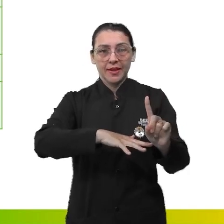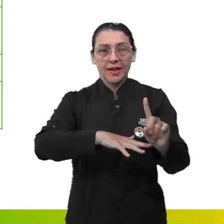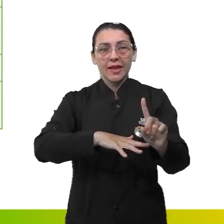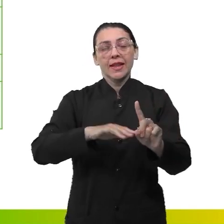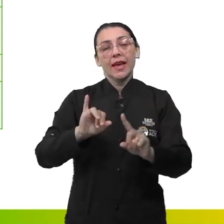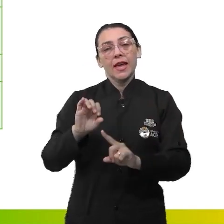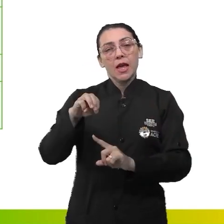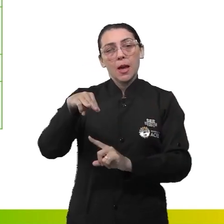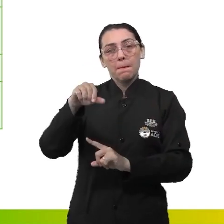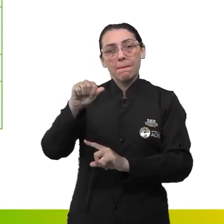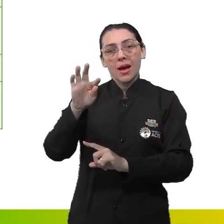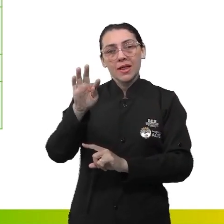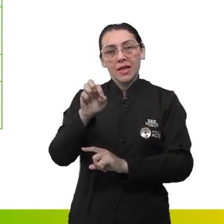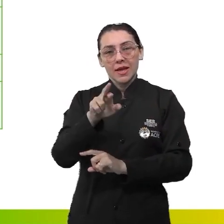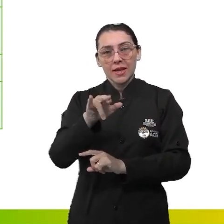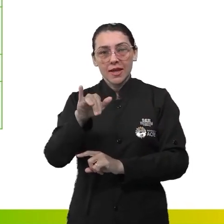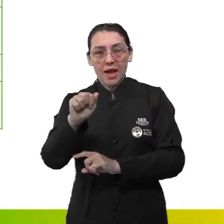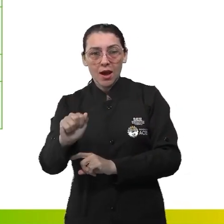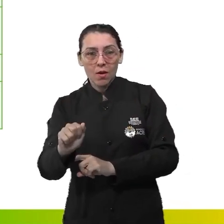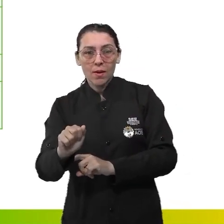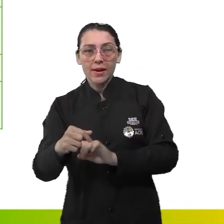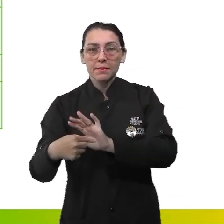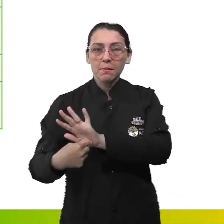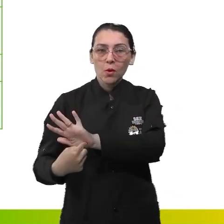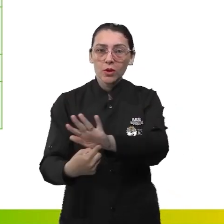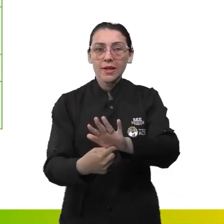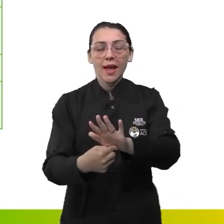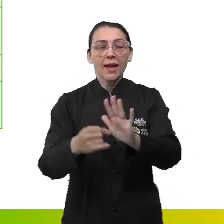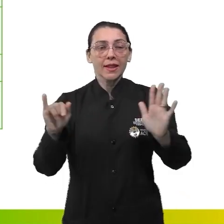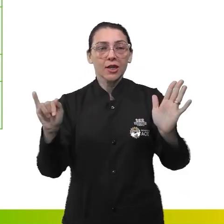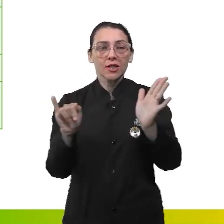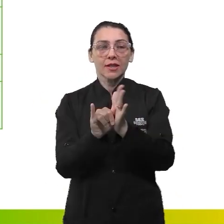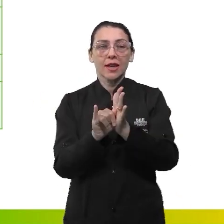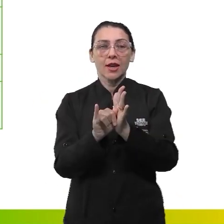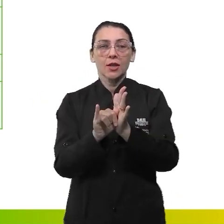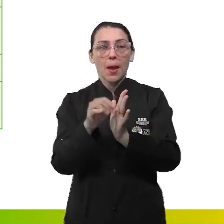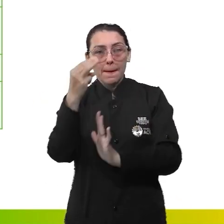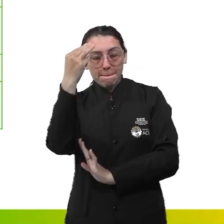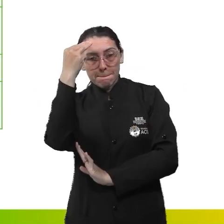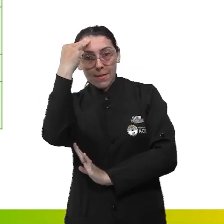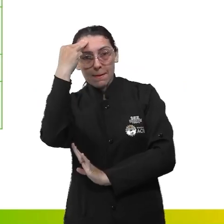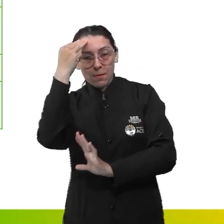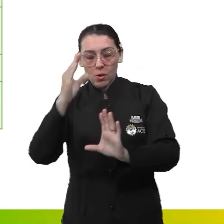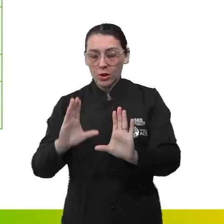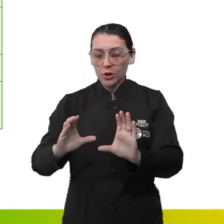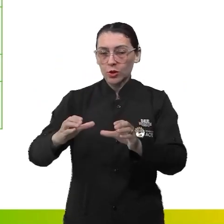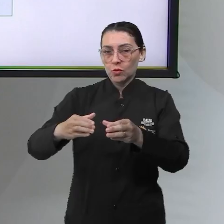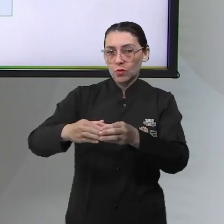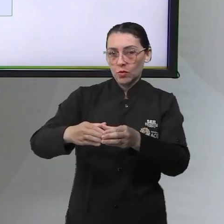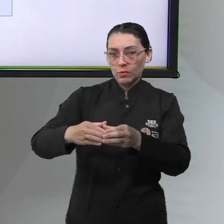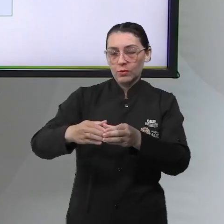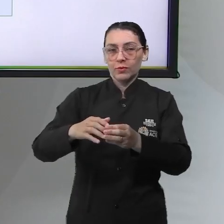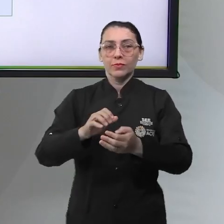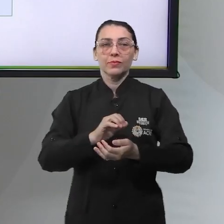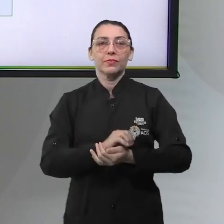sociais, e a cultura imaterial expressa identidade e